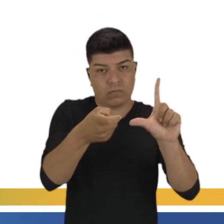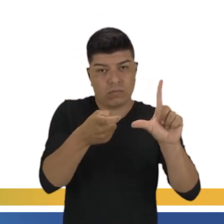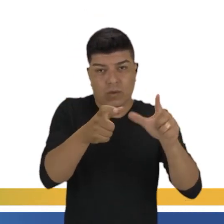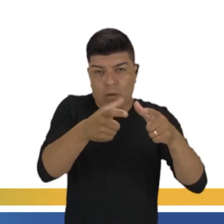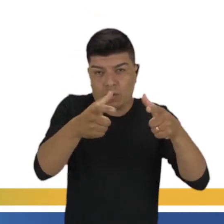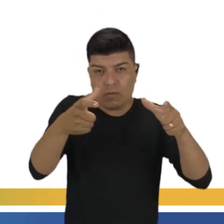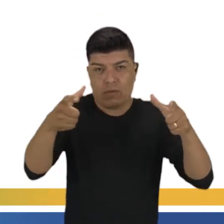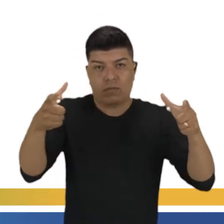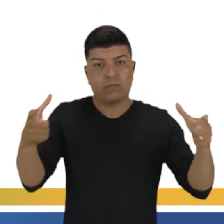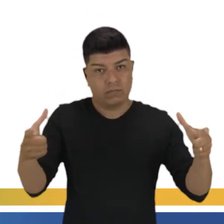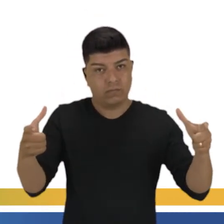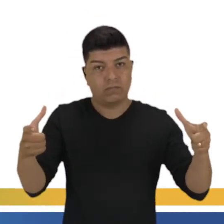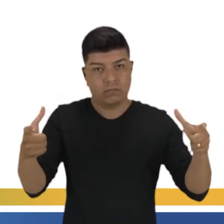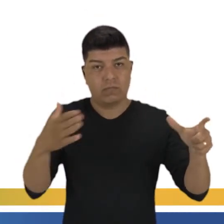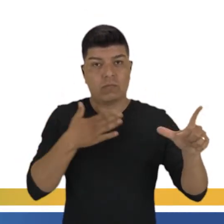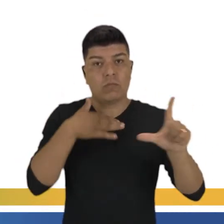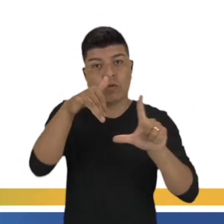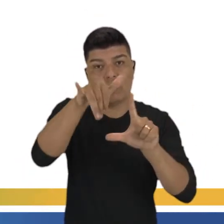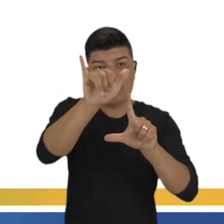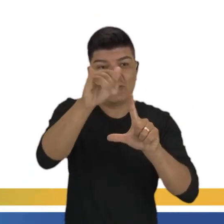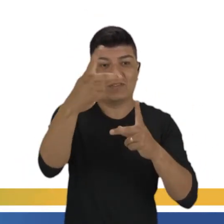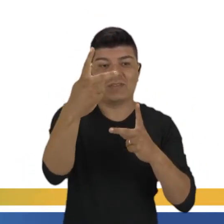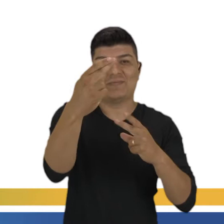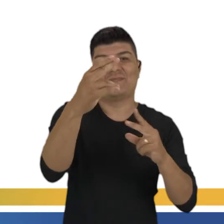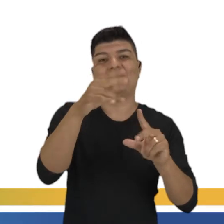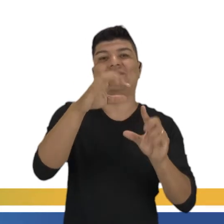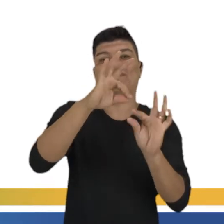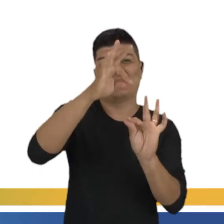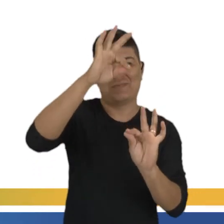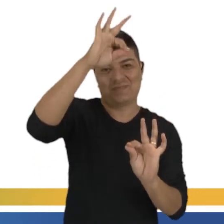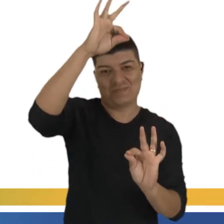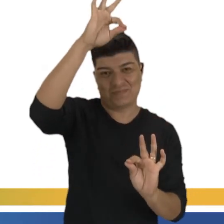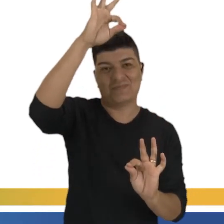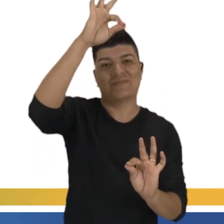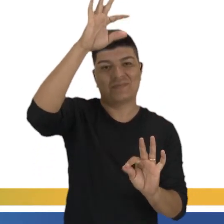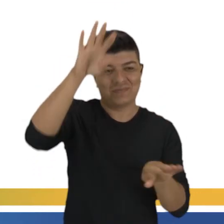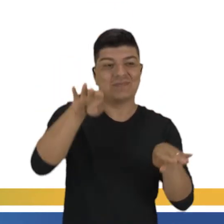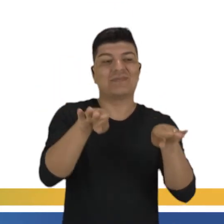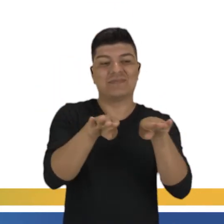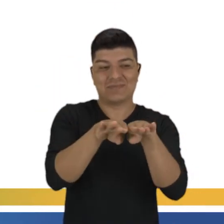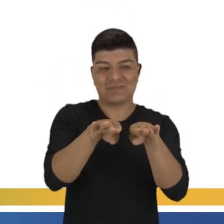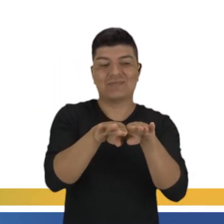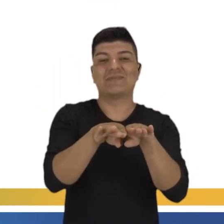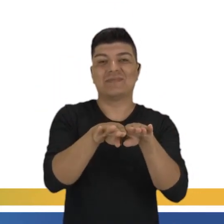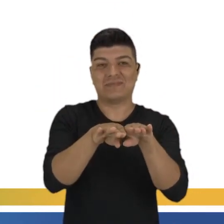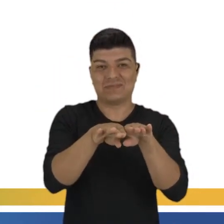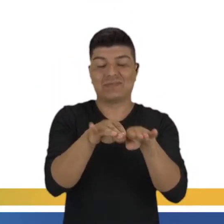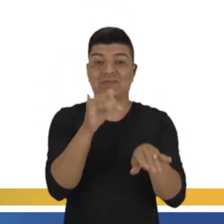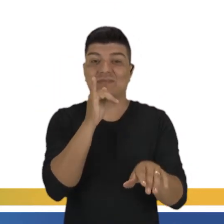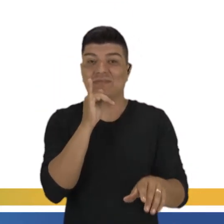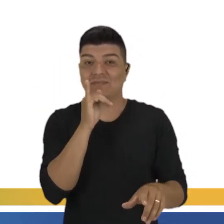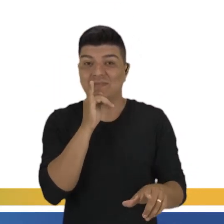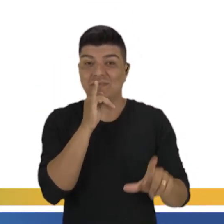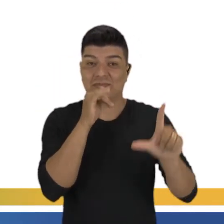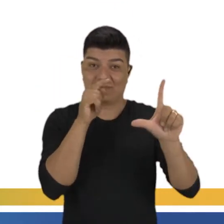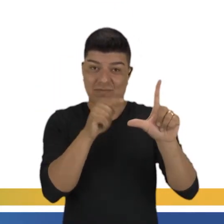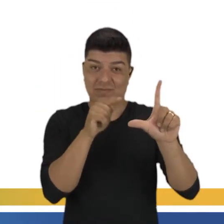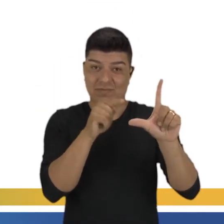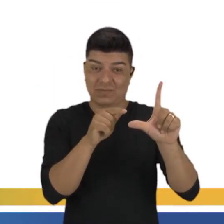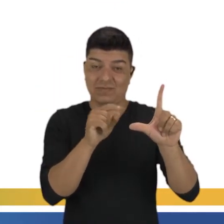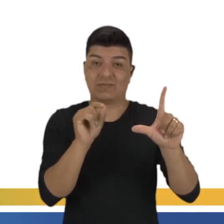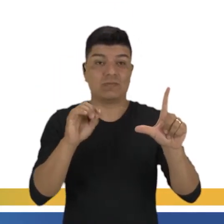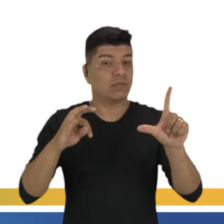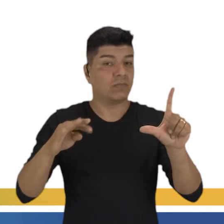cresce, o meu eixo y também cresce. E aí, esse exemplo, ele vale